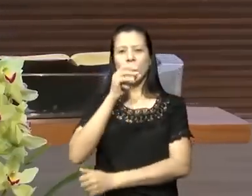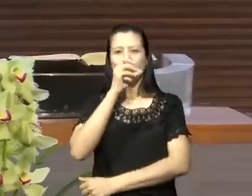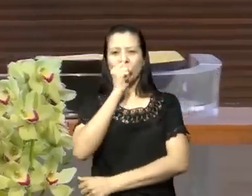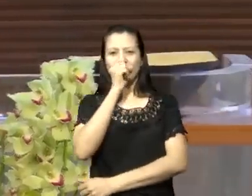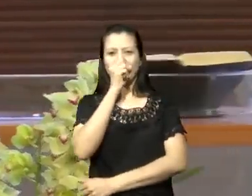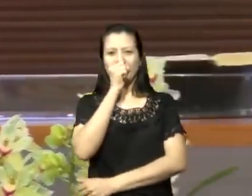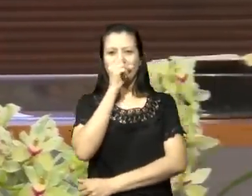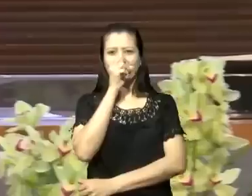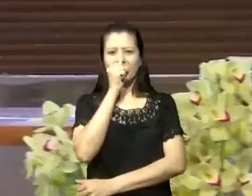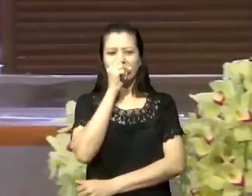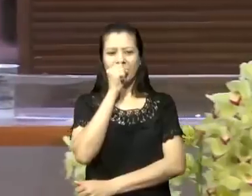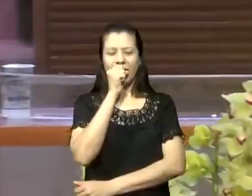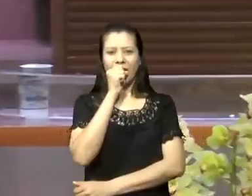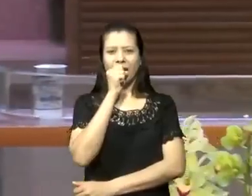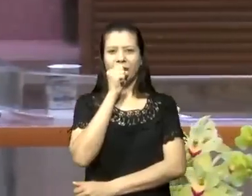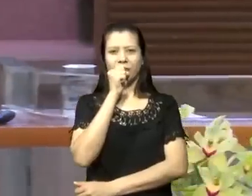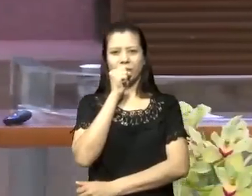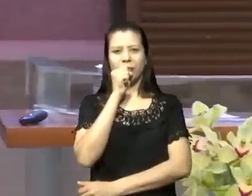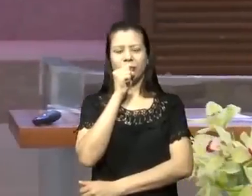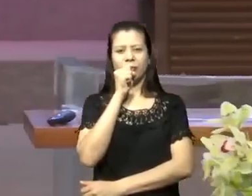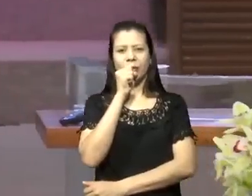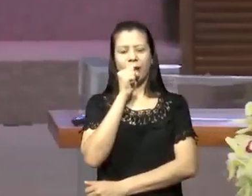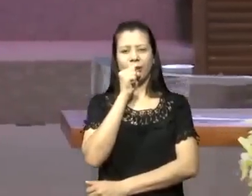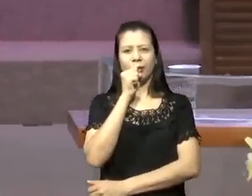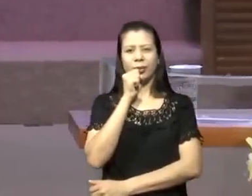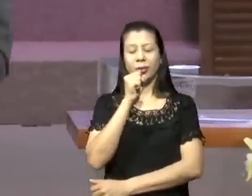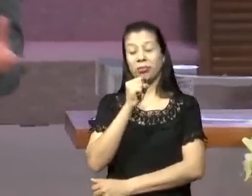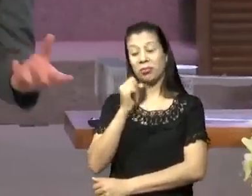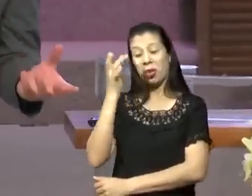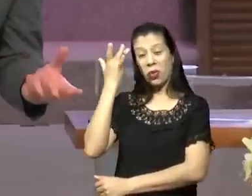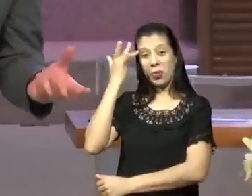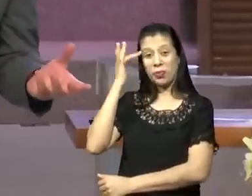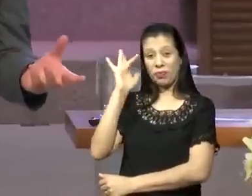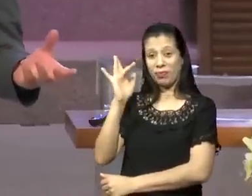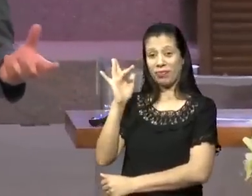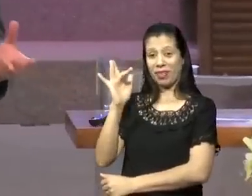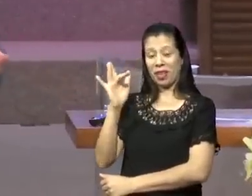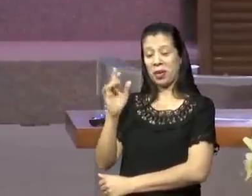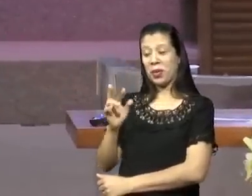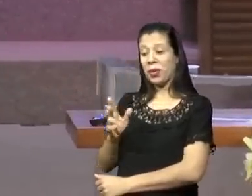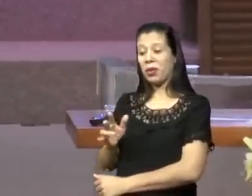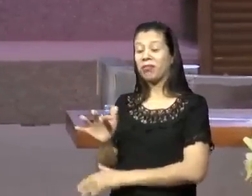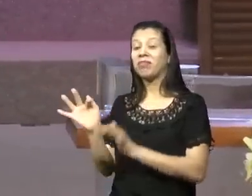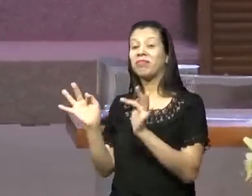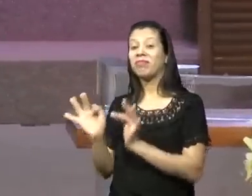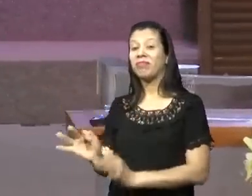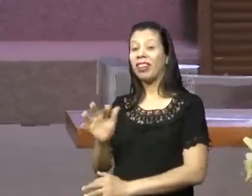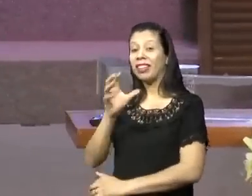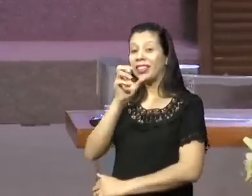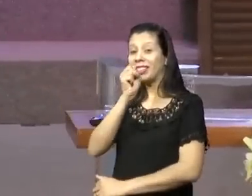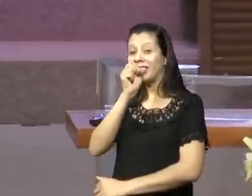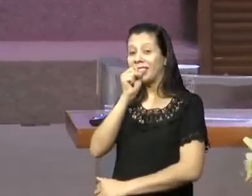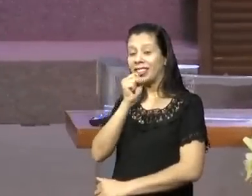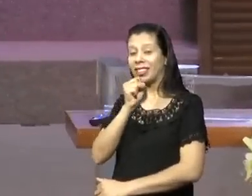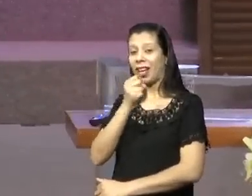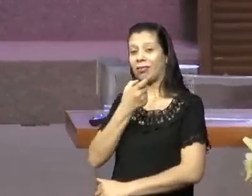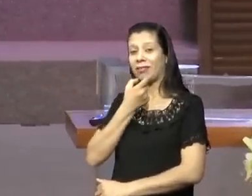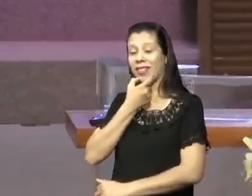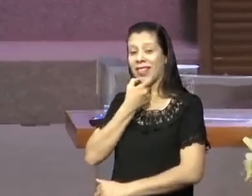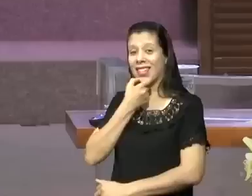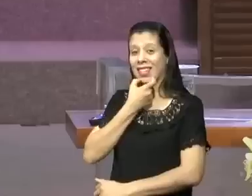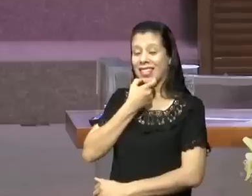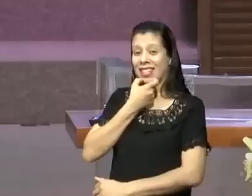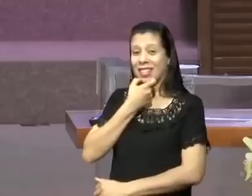permissão mas eu falei em inglês mas eu acho que eles não entenderam acho que só falava um hebraico eu não sei porque